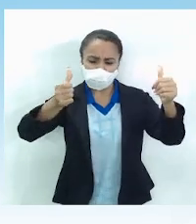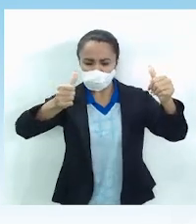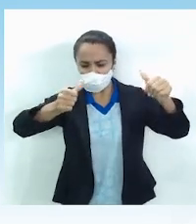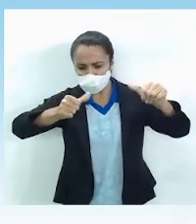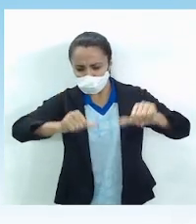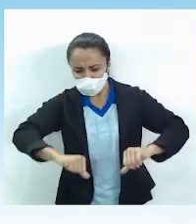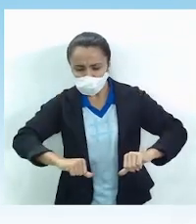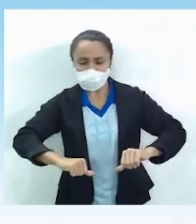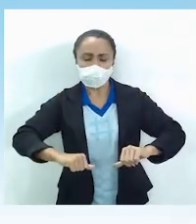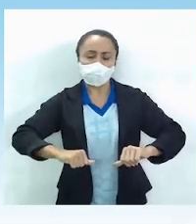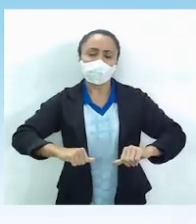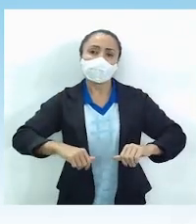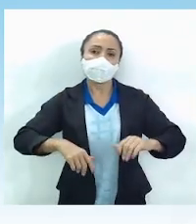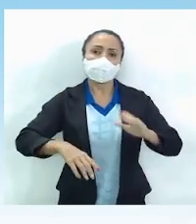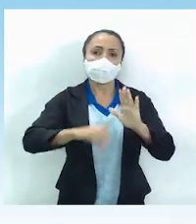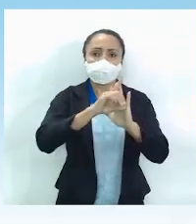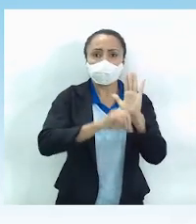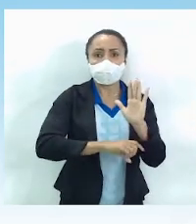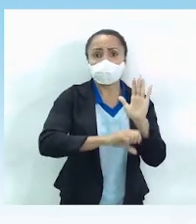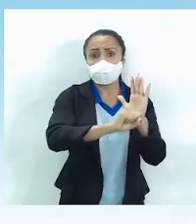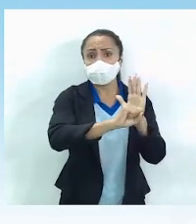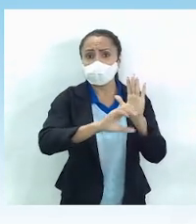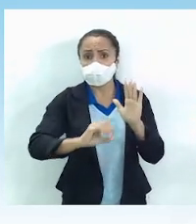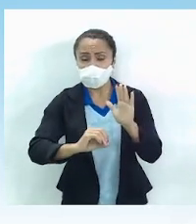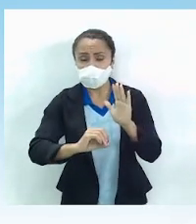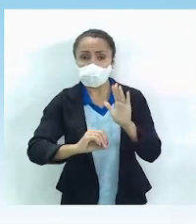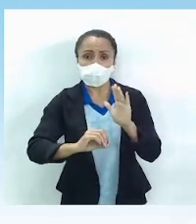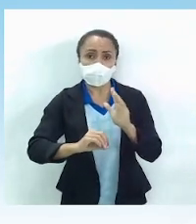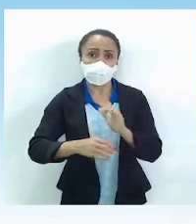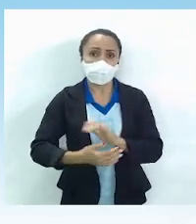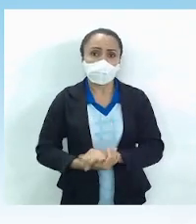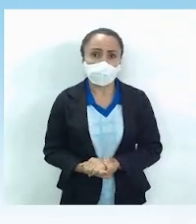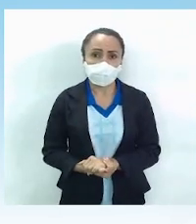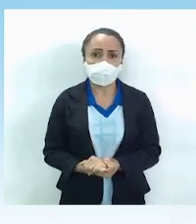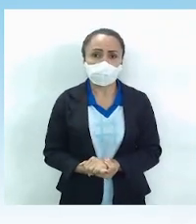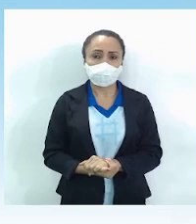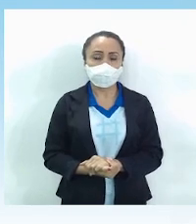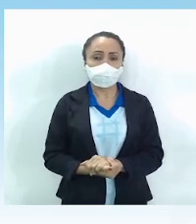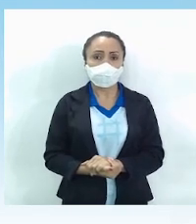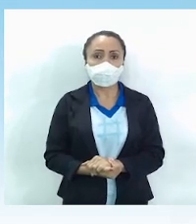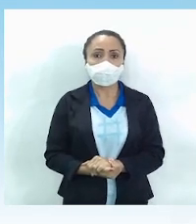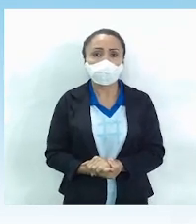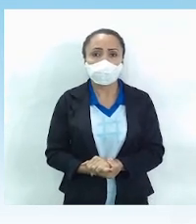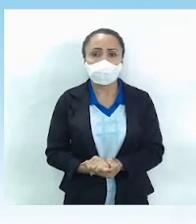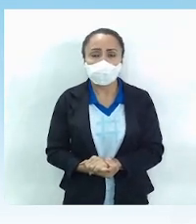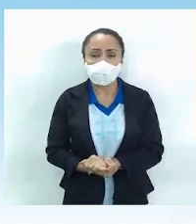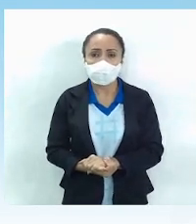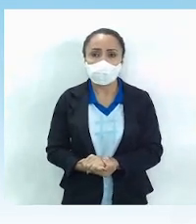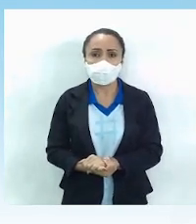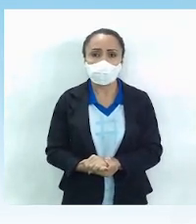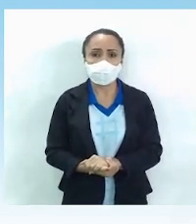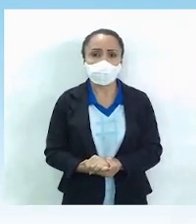pelas reformas de Mikhail Gorbachev, através da perestroika e da glasnost.